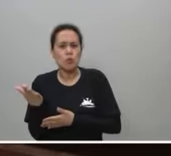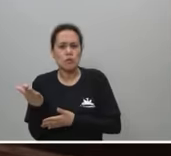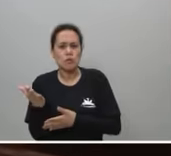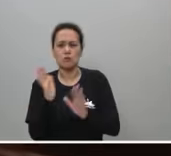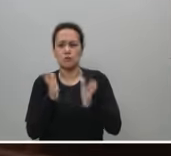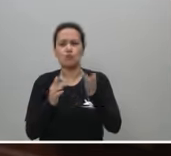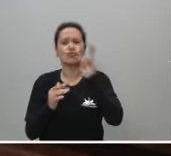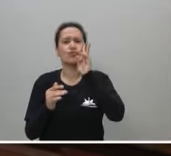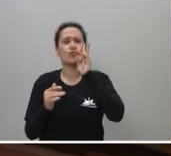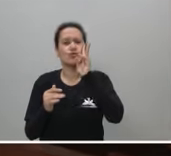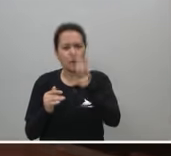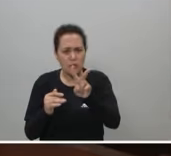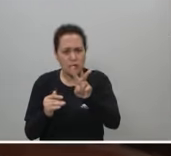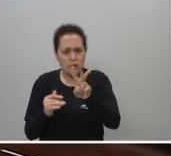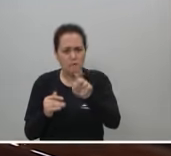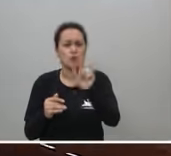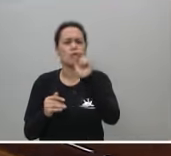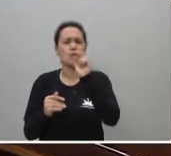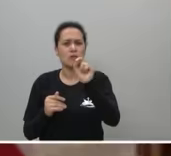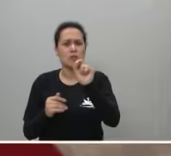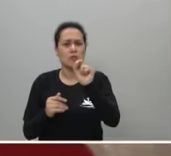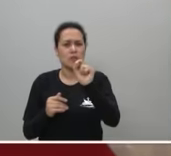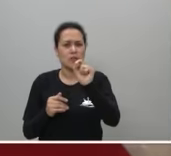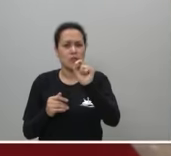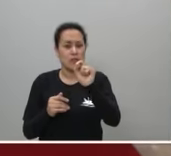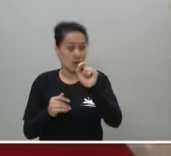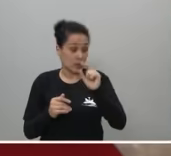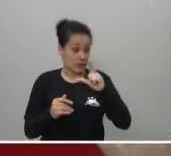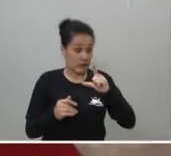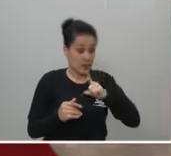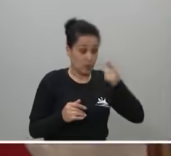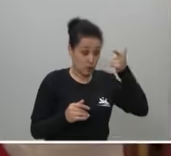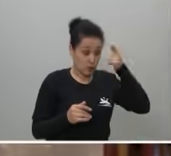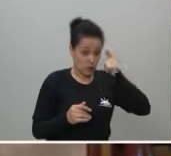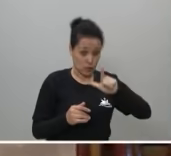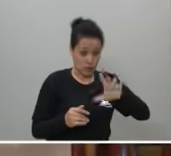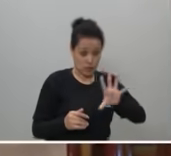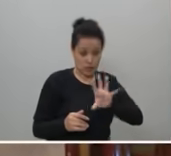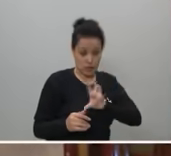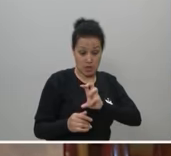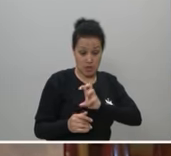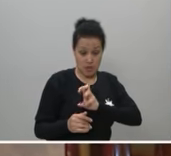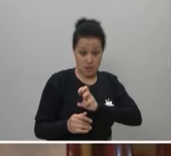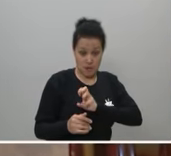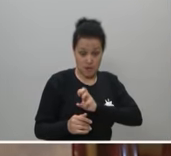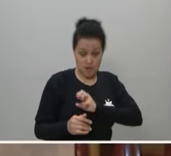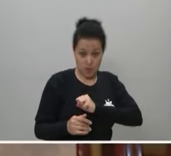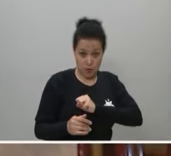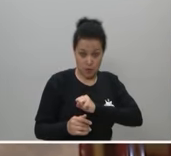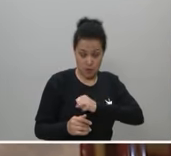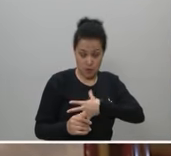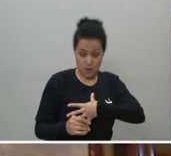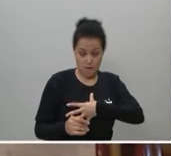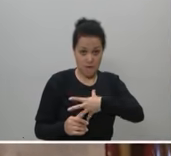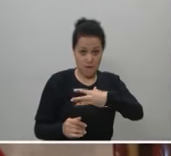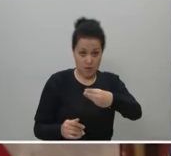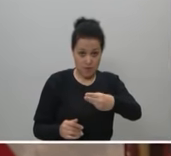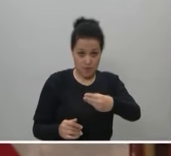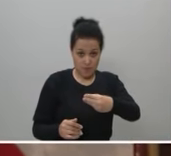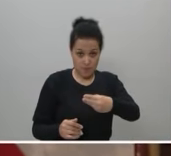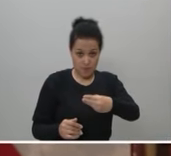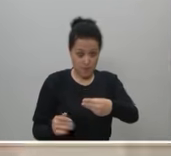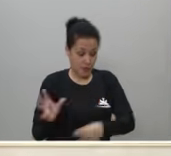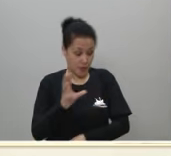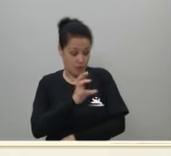do amor do Pai e do Filho emana o Espírito Santo? Eu repito, o Espírito